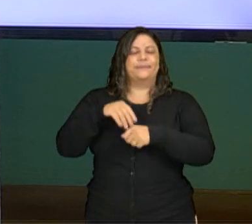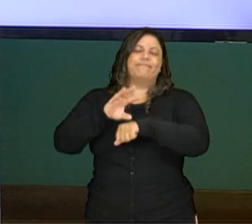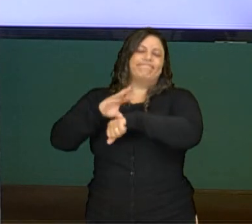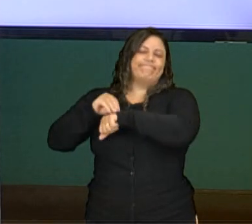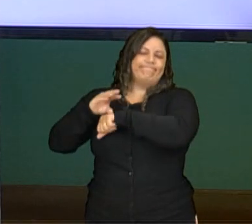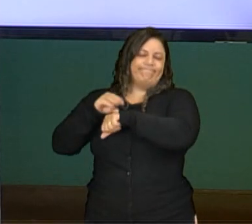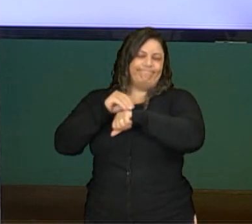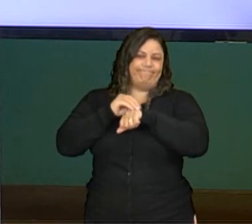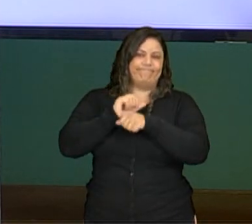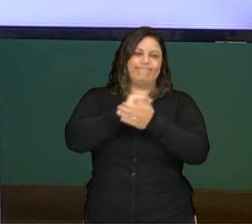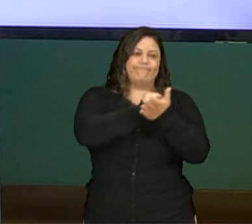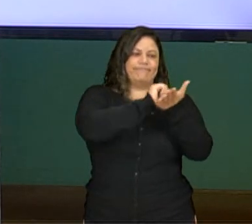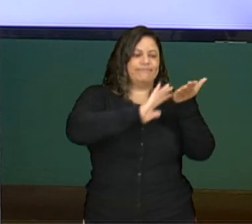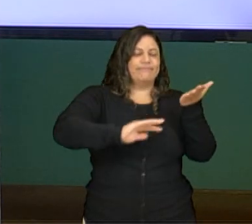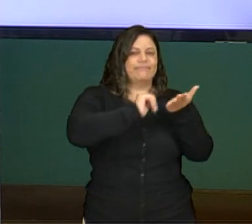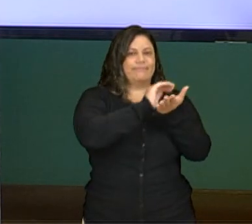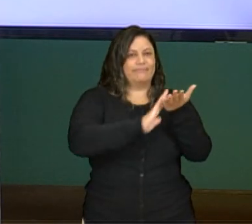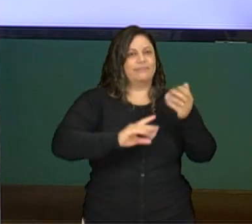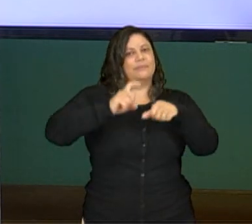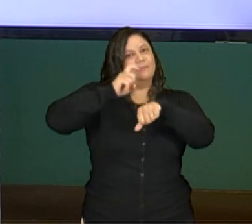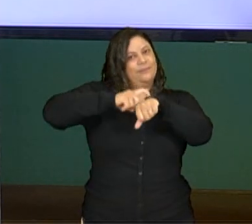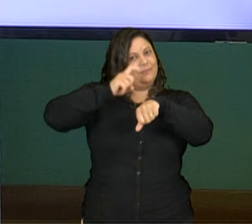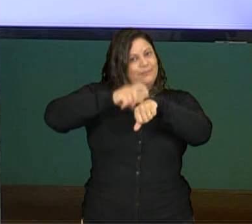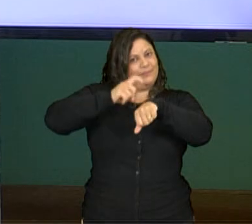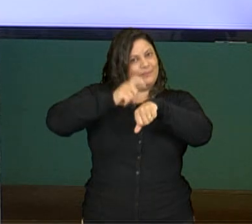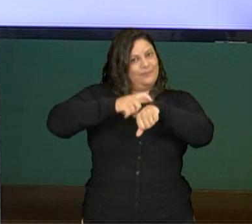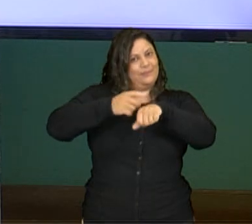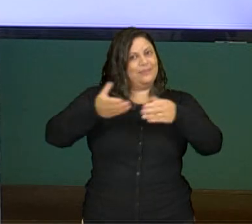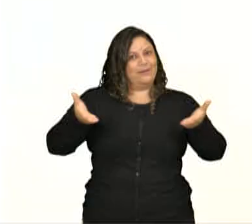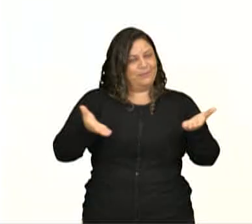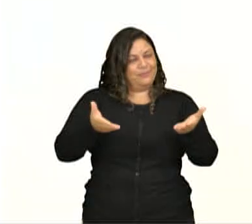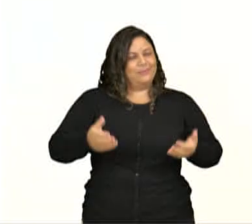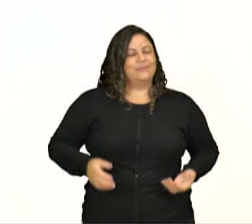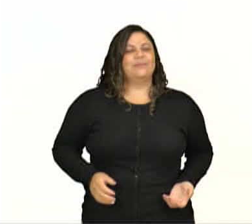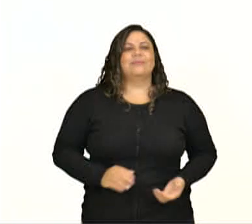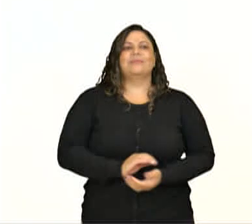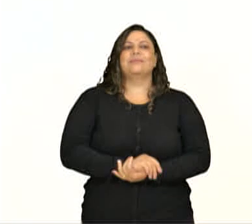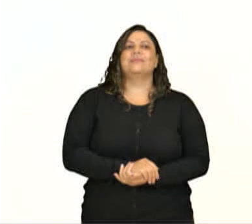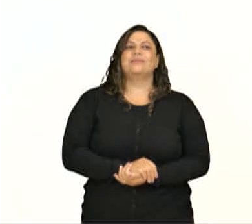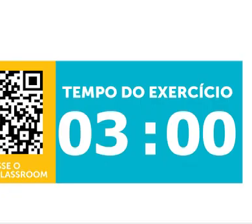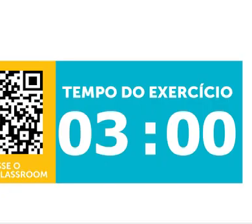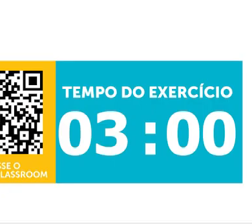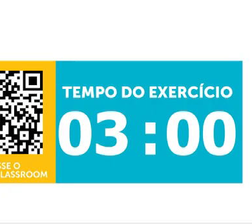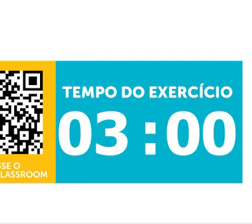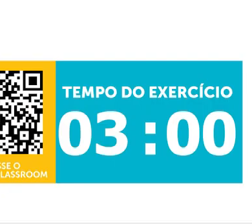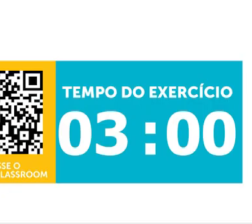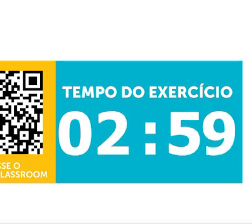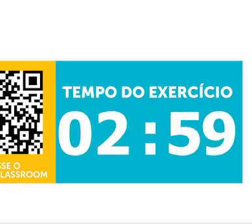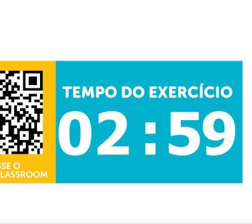às atividades. Tempo e mãos à obra.